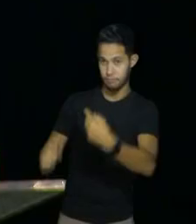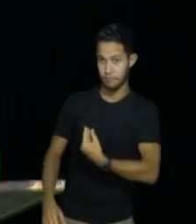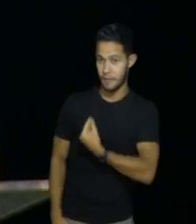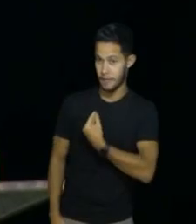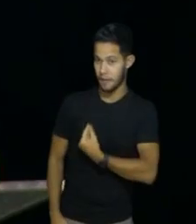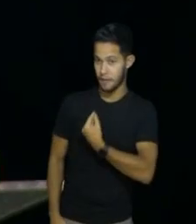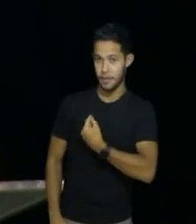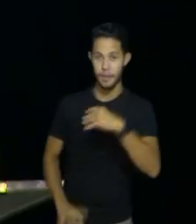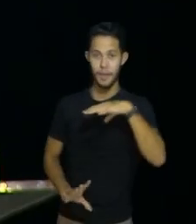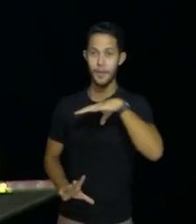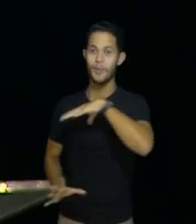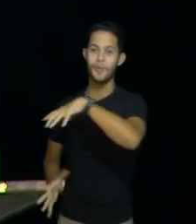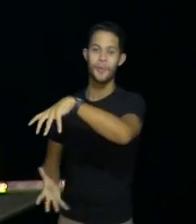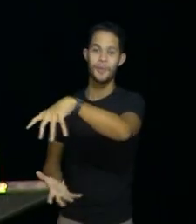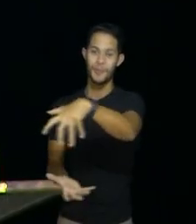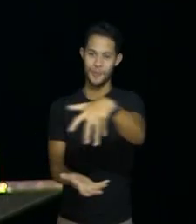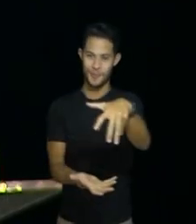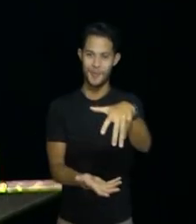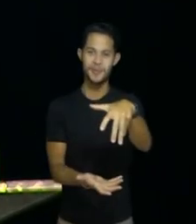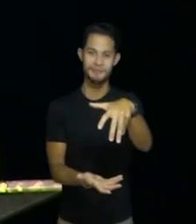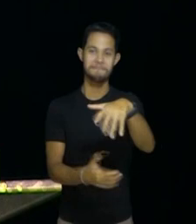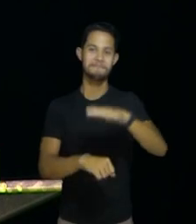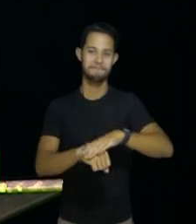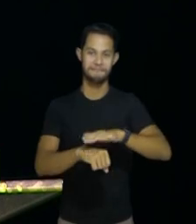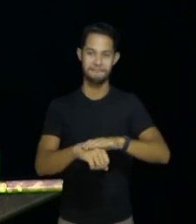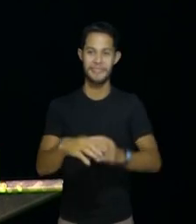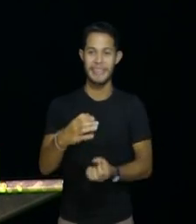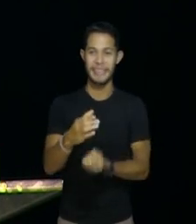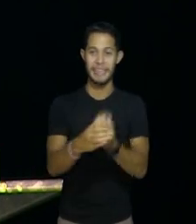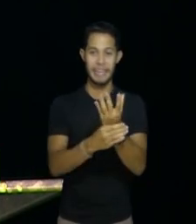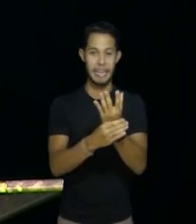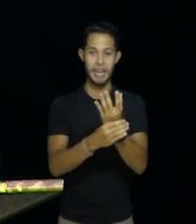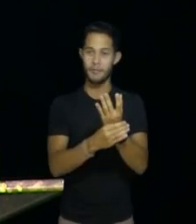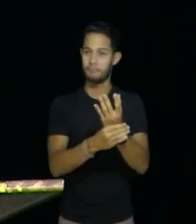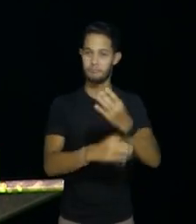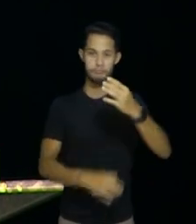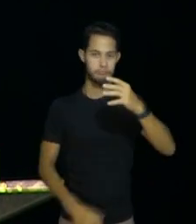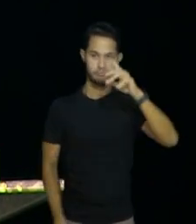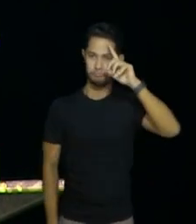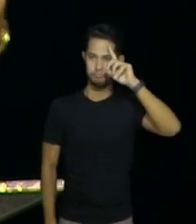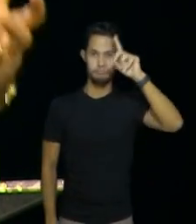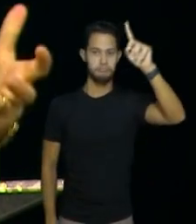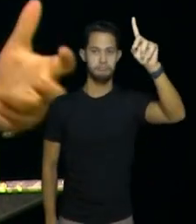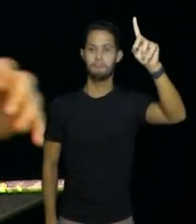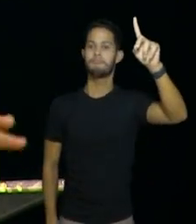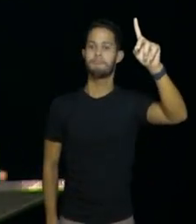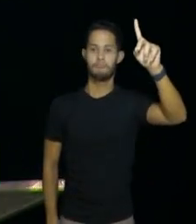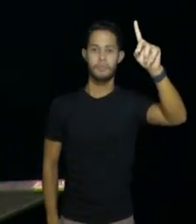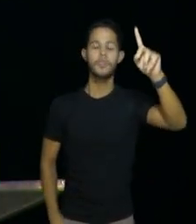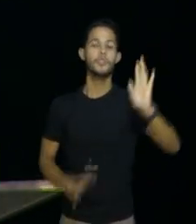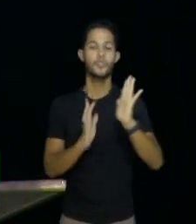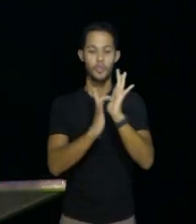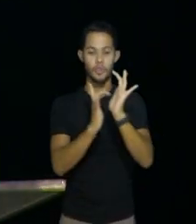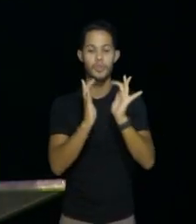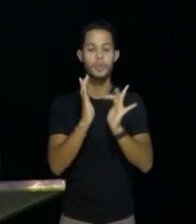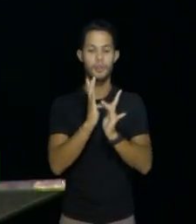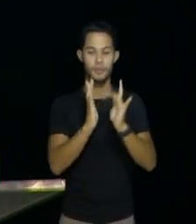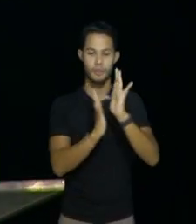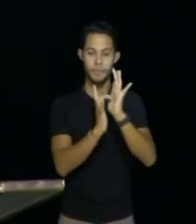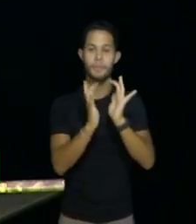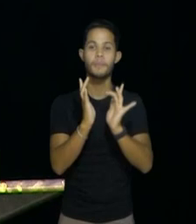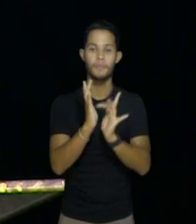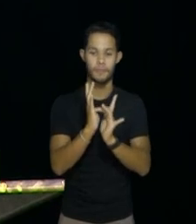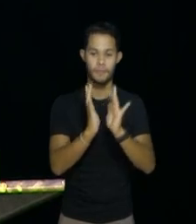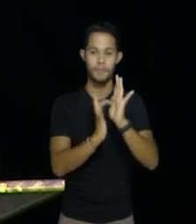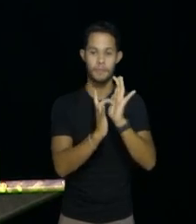fundada pelo nosso Mestre Jesus, o nosso Senhor, fundamentada sobre a palavra de Deus, para servir a sociedade. Presidente, se